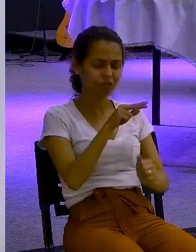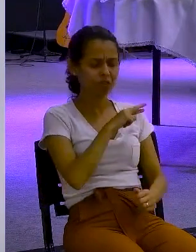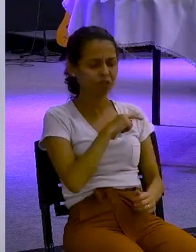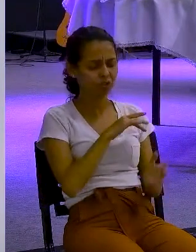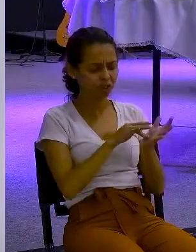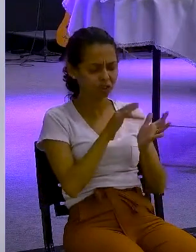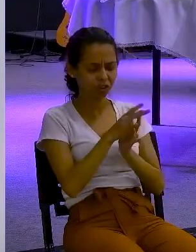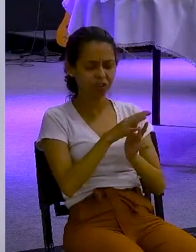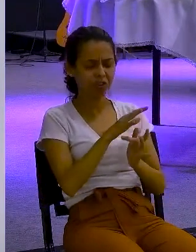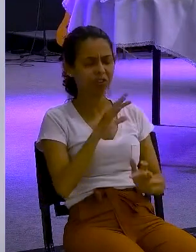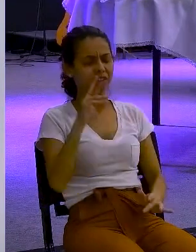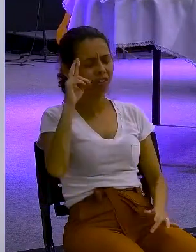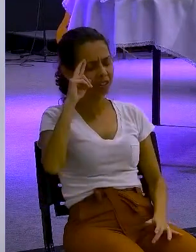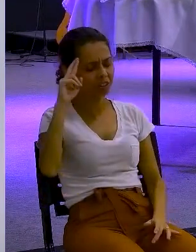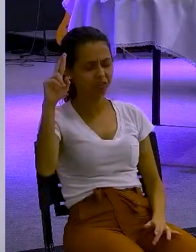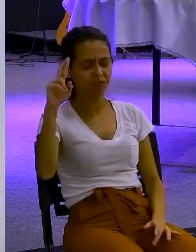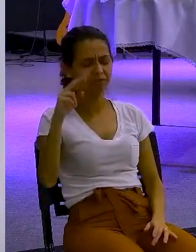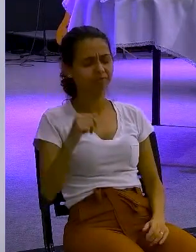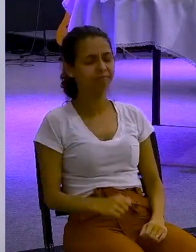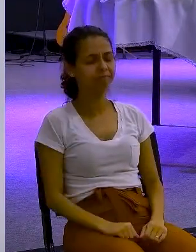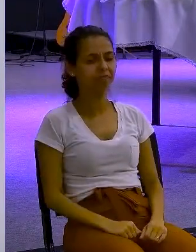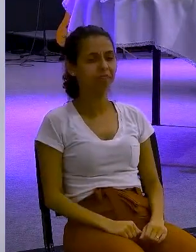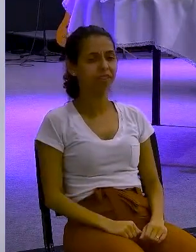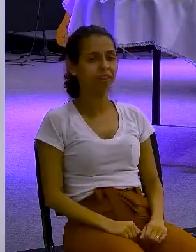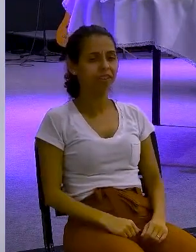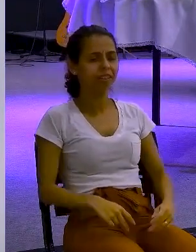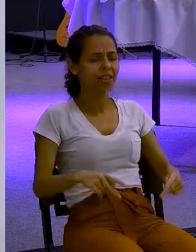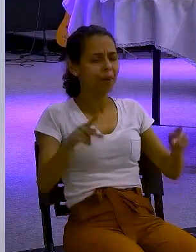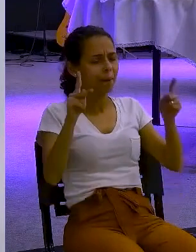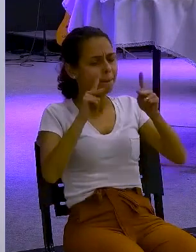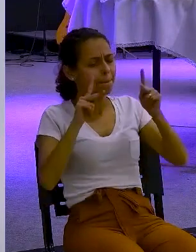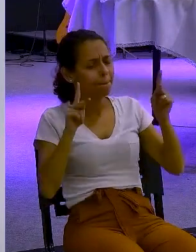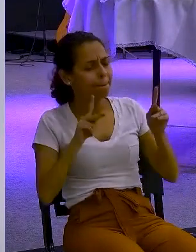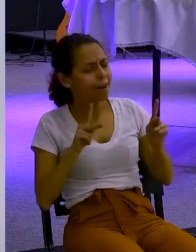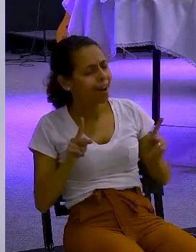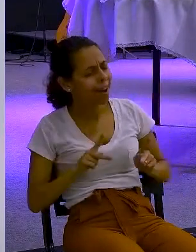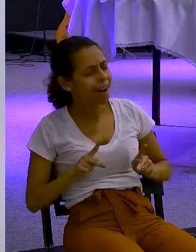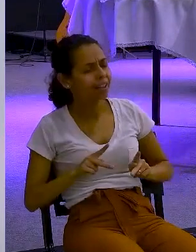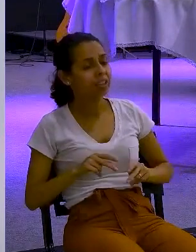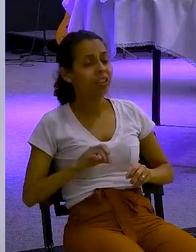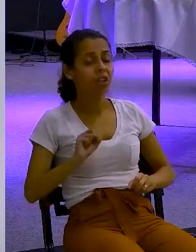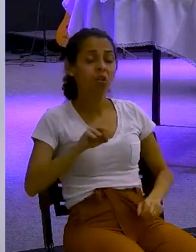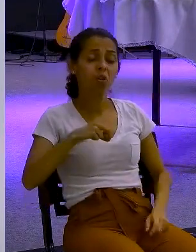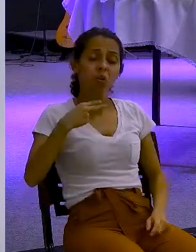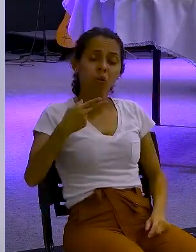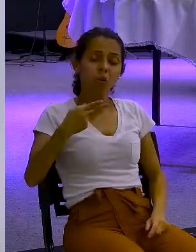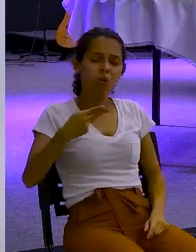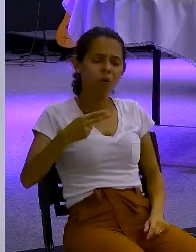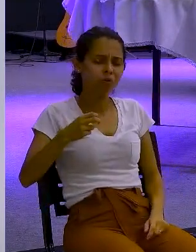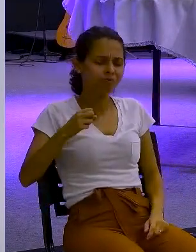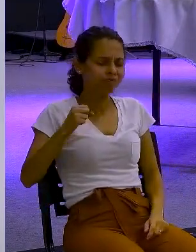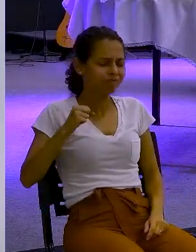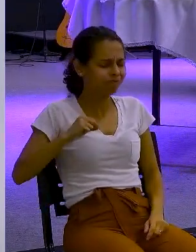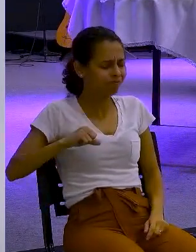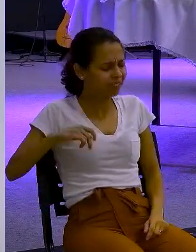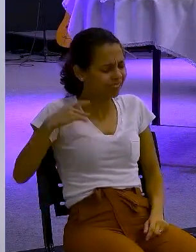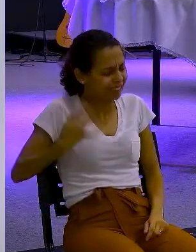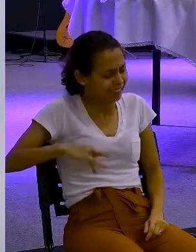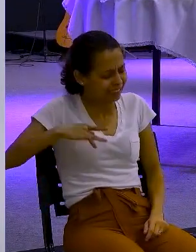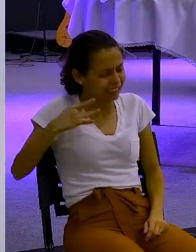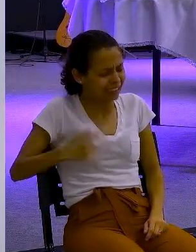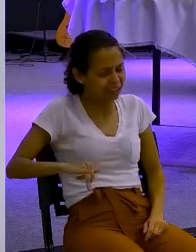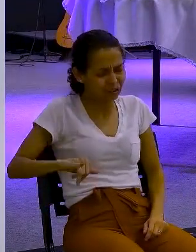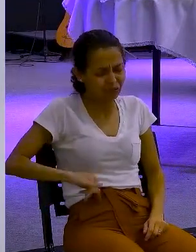Se paz a mais doce o Senhor me permitir viver, ou se dor a mais forte eu sofrer, ó seja o